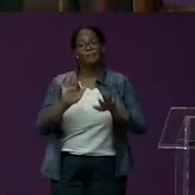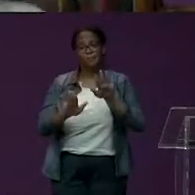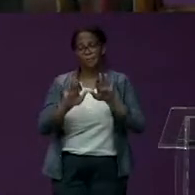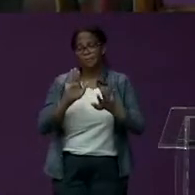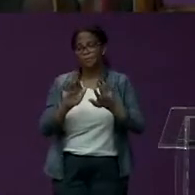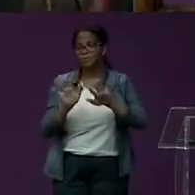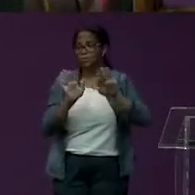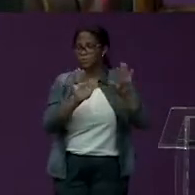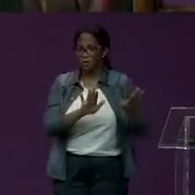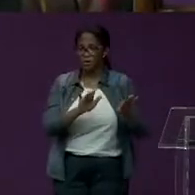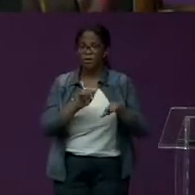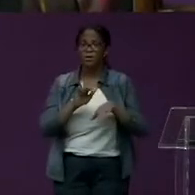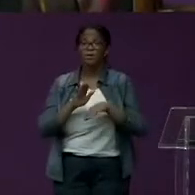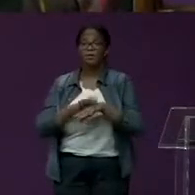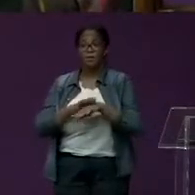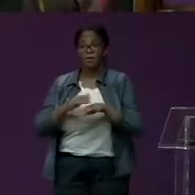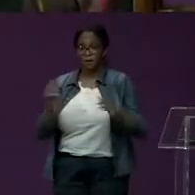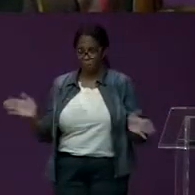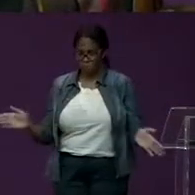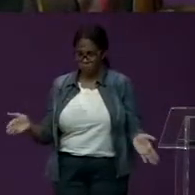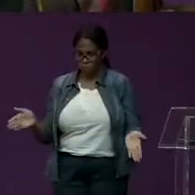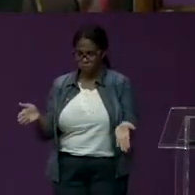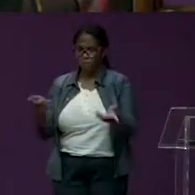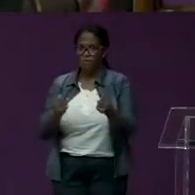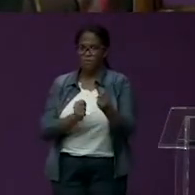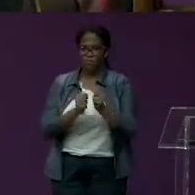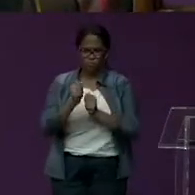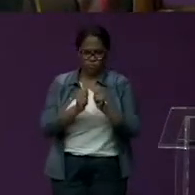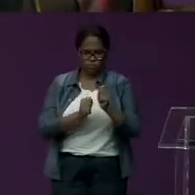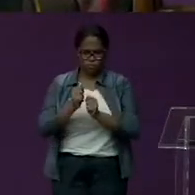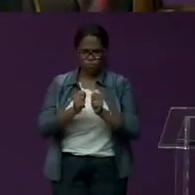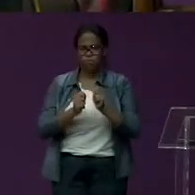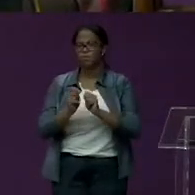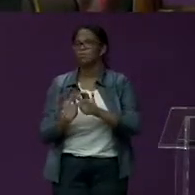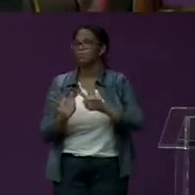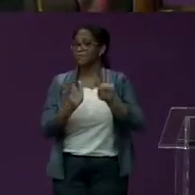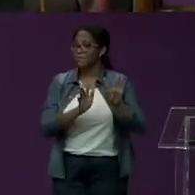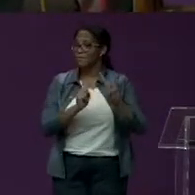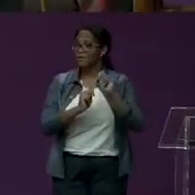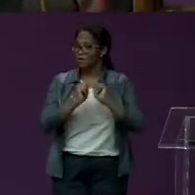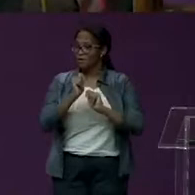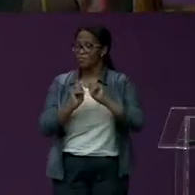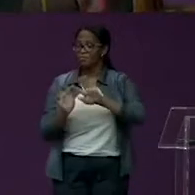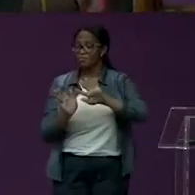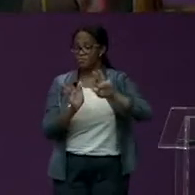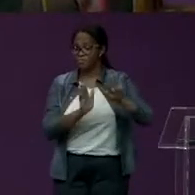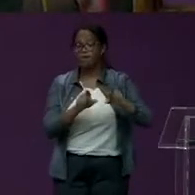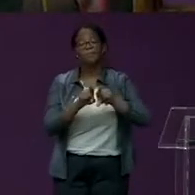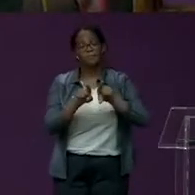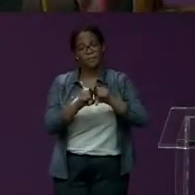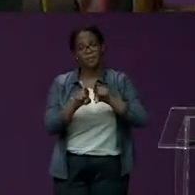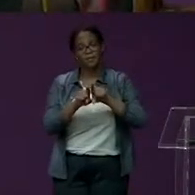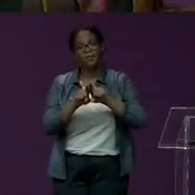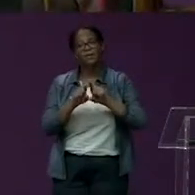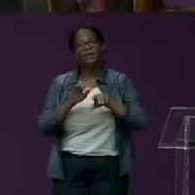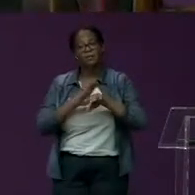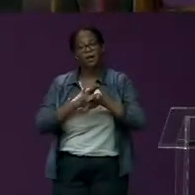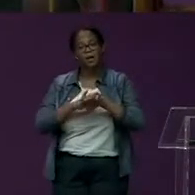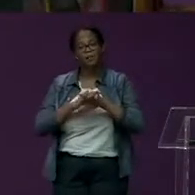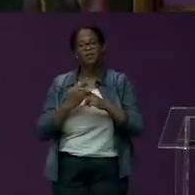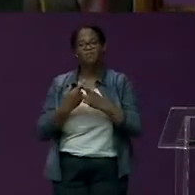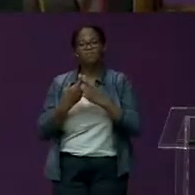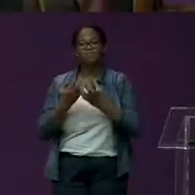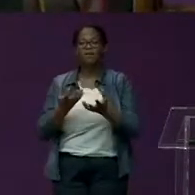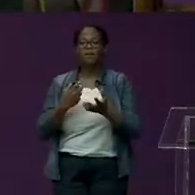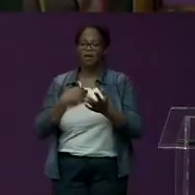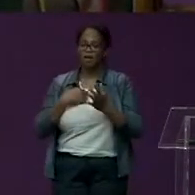vezes, e que, além de estar promovendo a economia, nós estamos promovendo apropriação